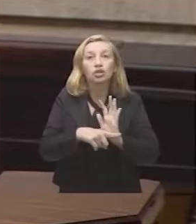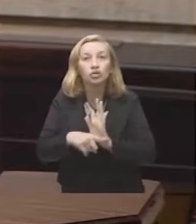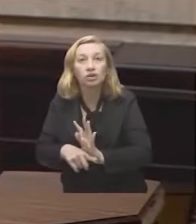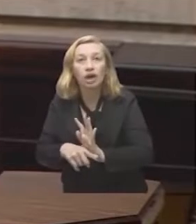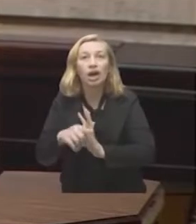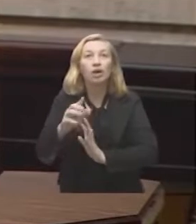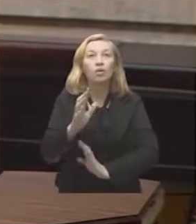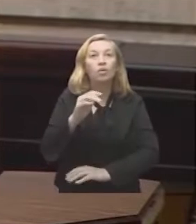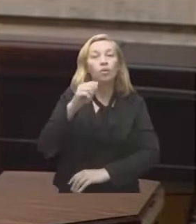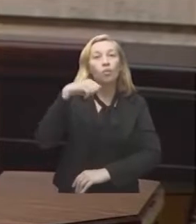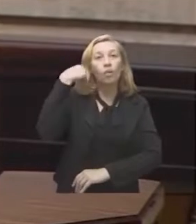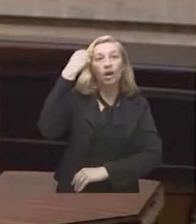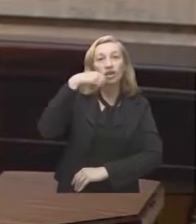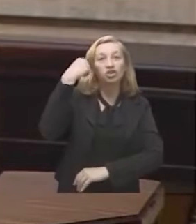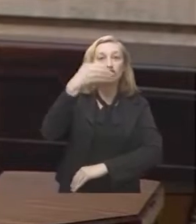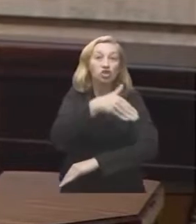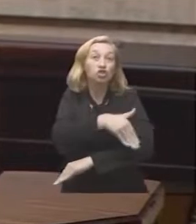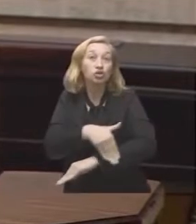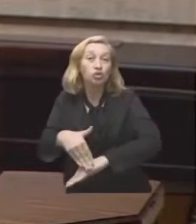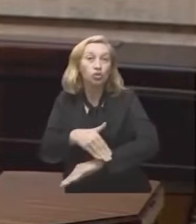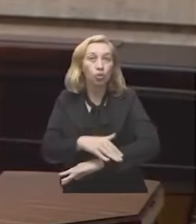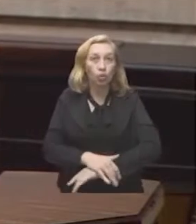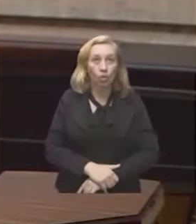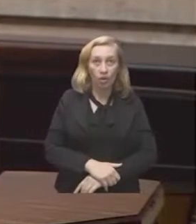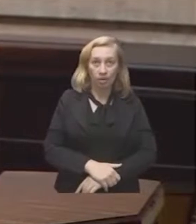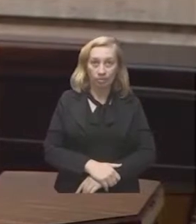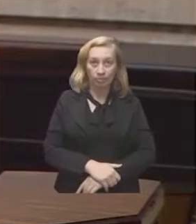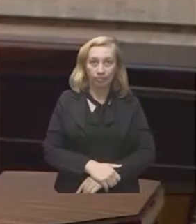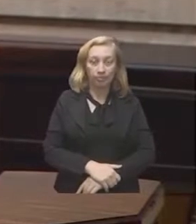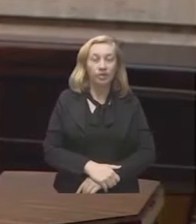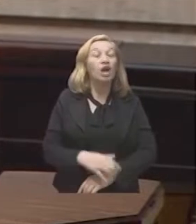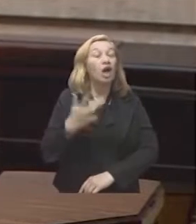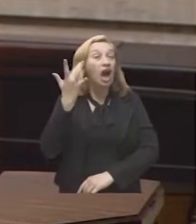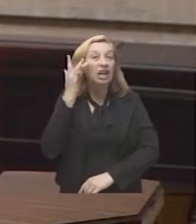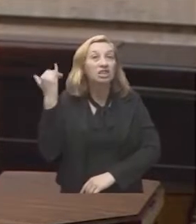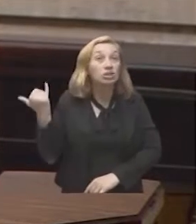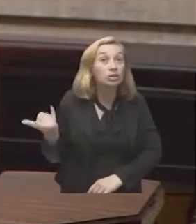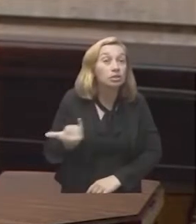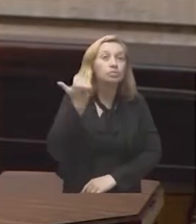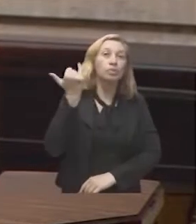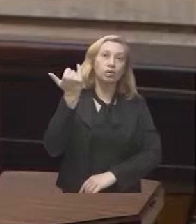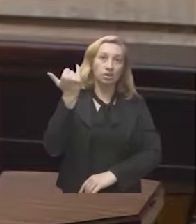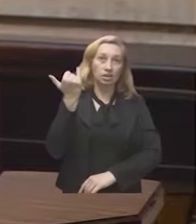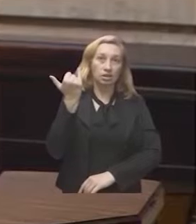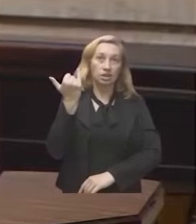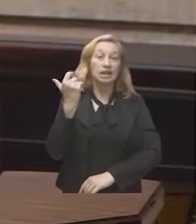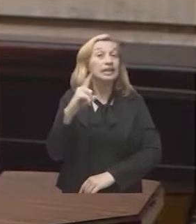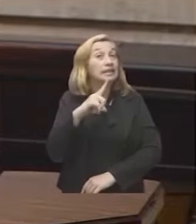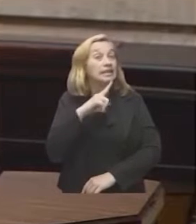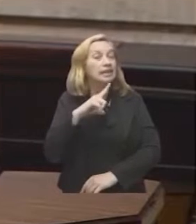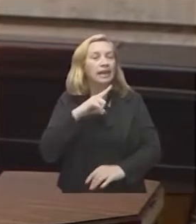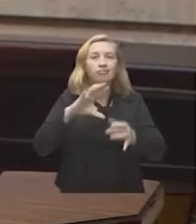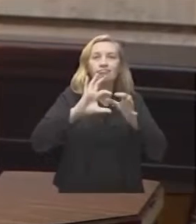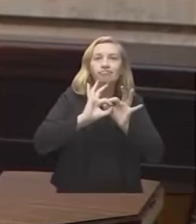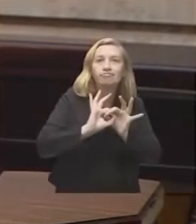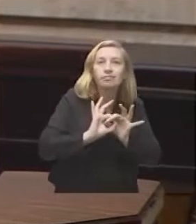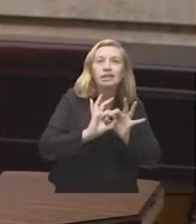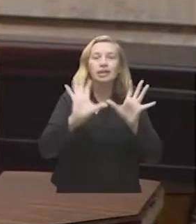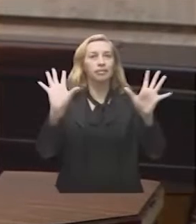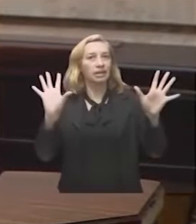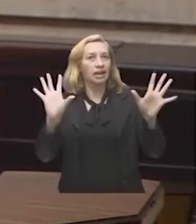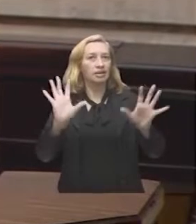rua. Acho assim, da maior importância, que tenha a liberdade